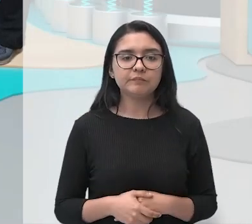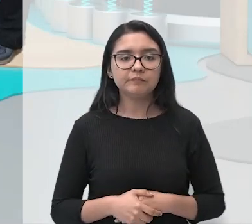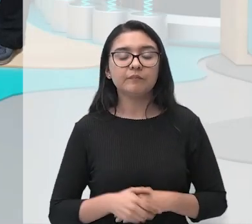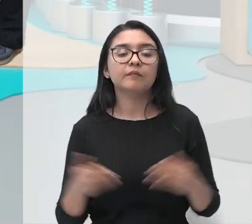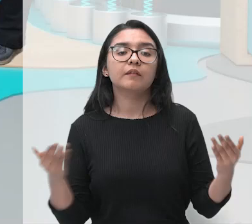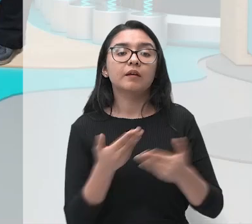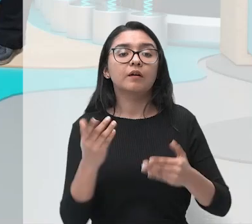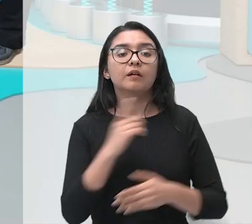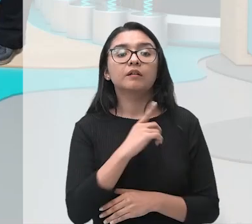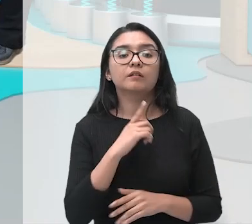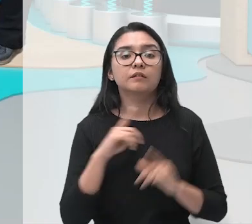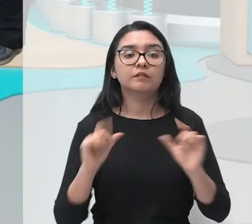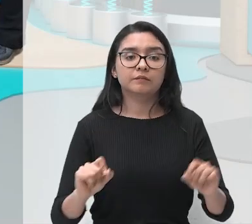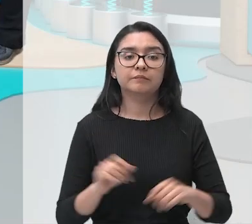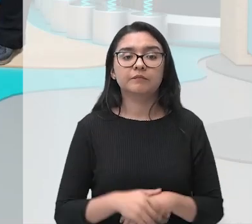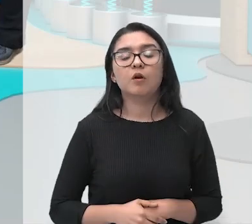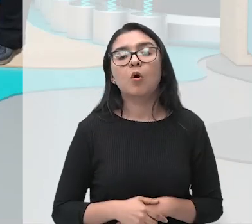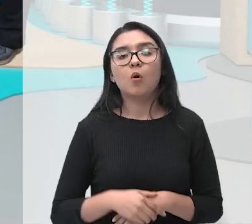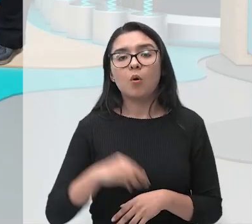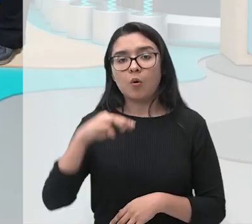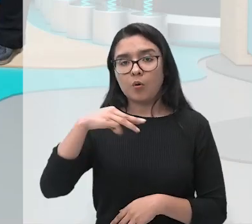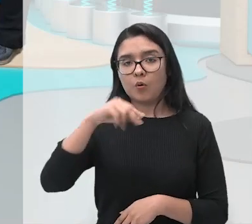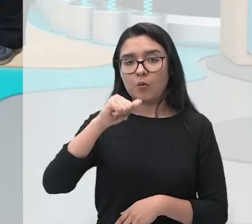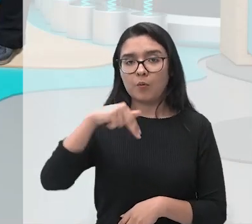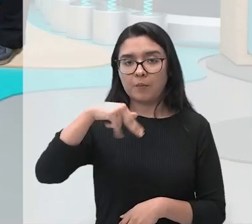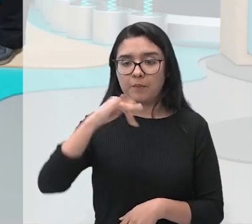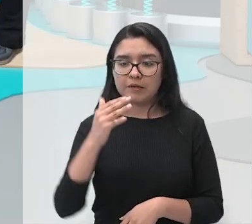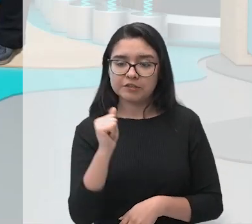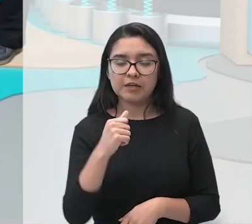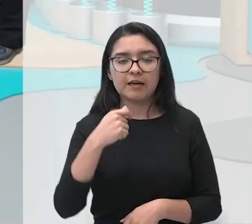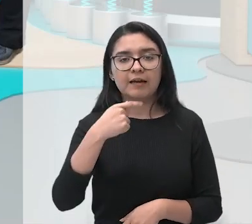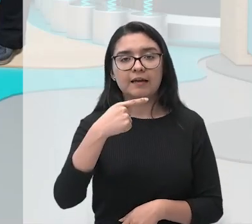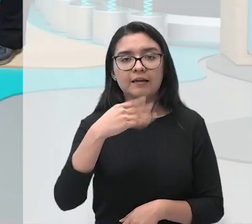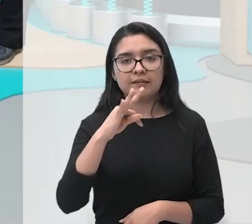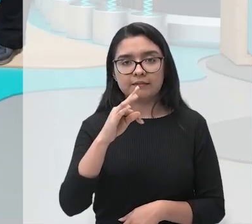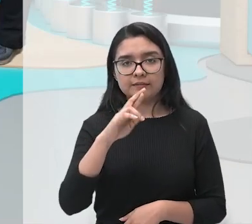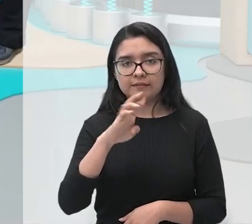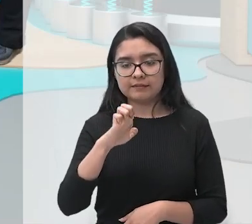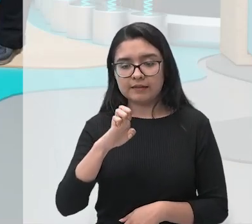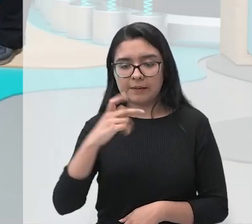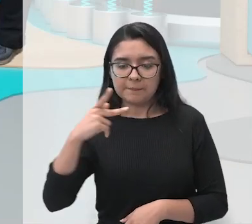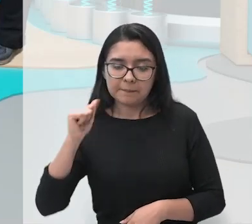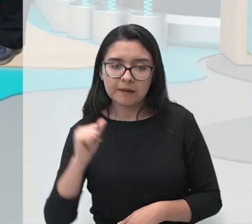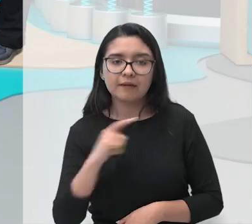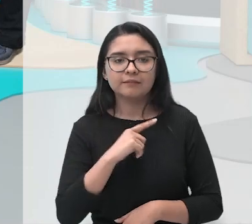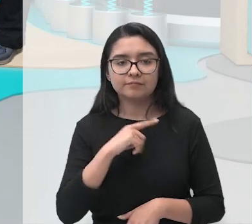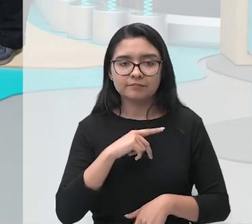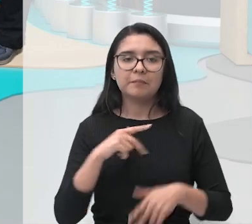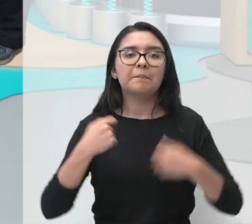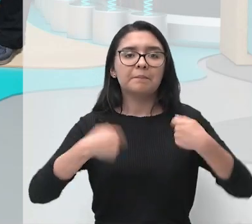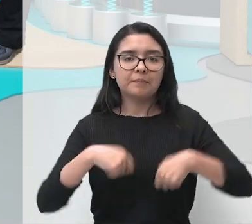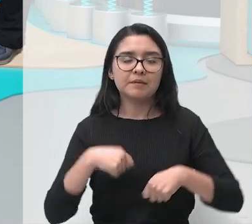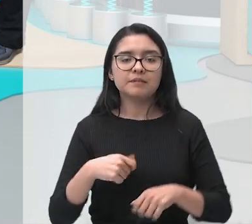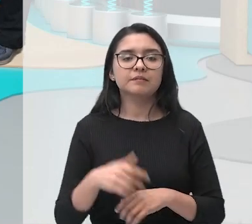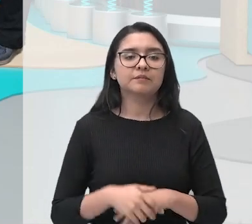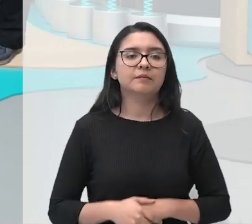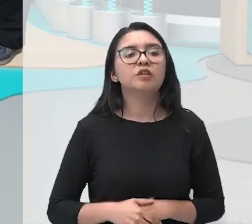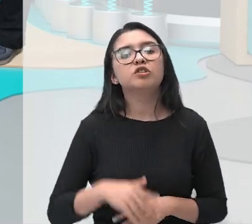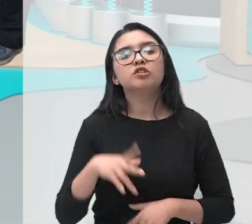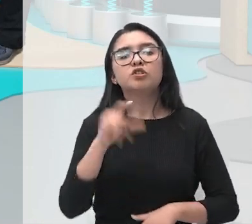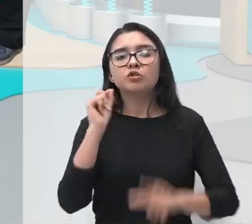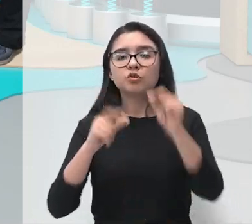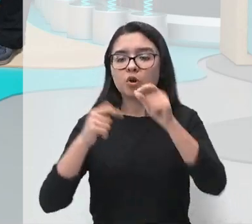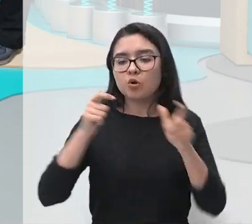Prosseguindo, nós temos aí o manja-trepa ou pique alto. Essa manja também é bem bacana, a gente